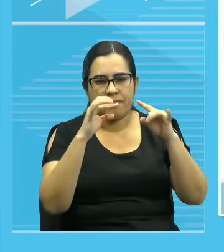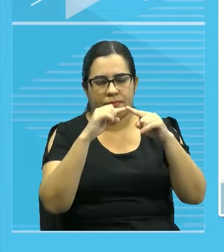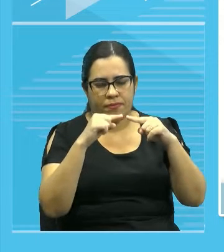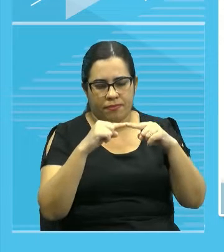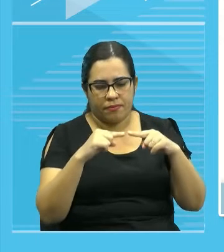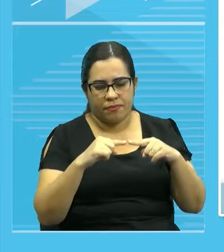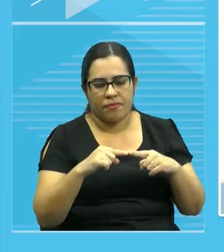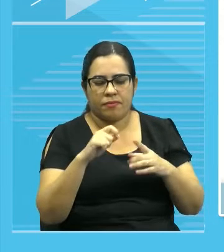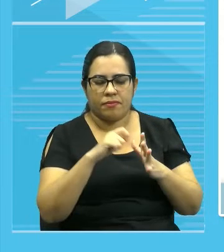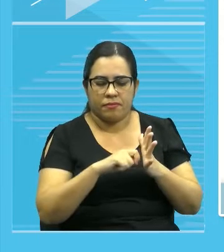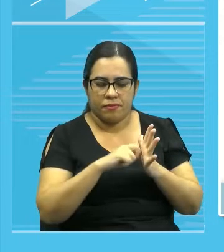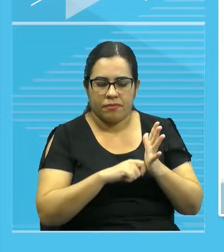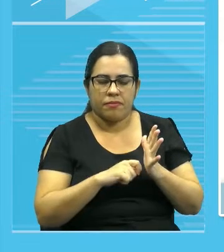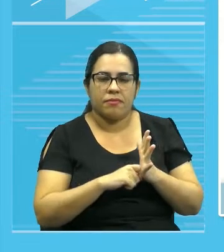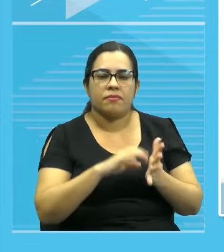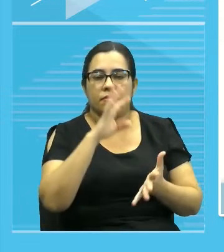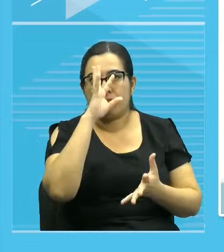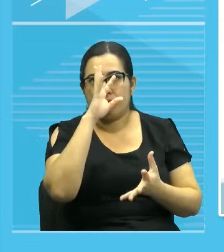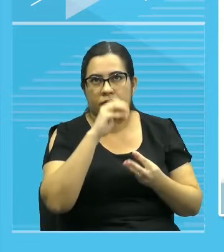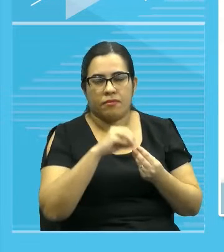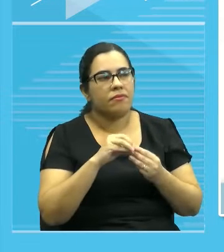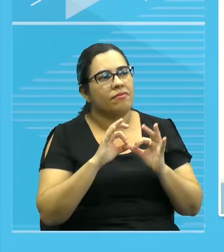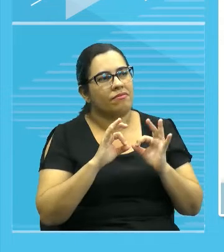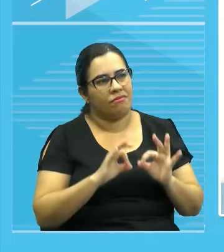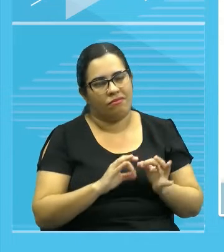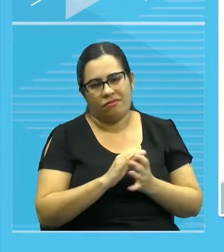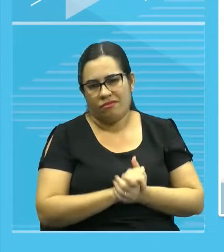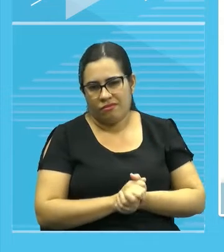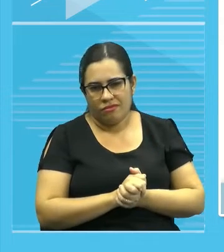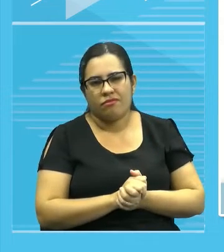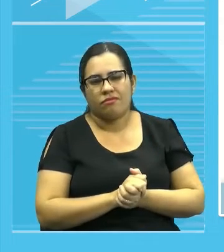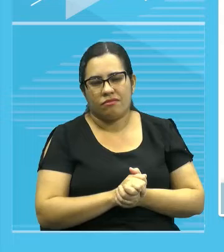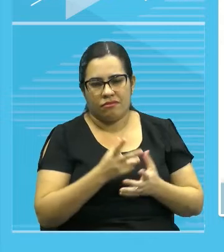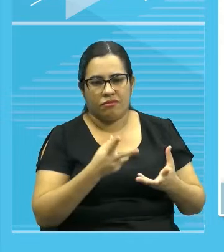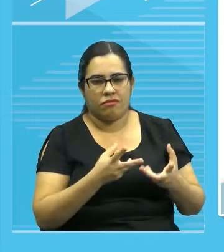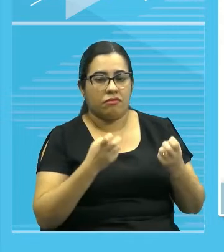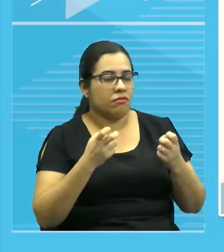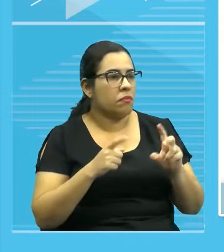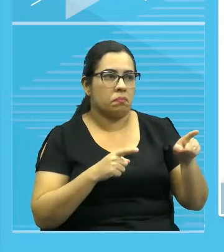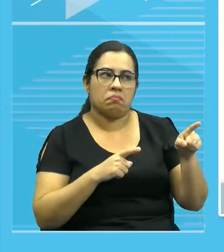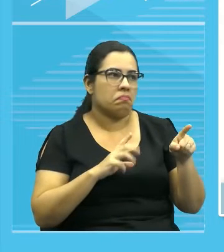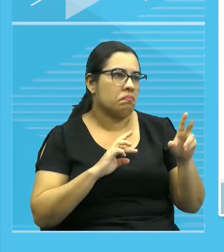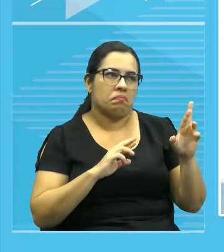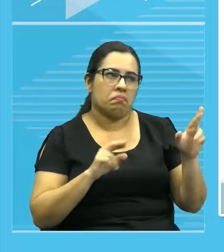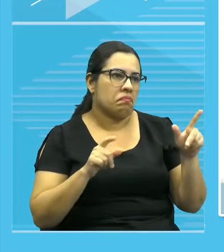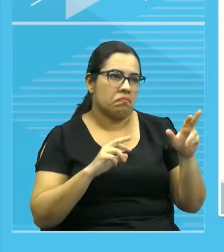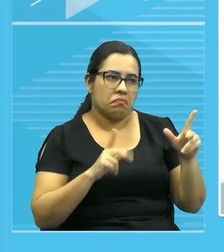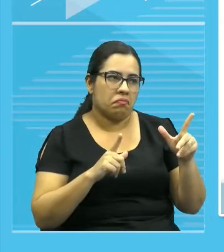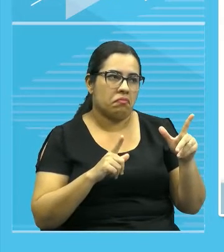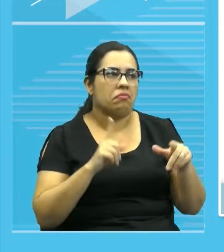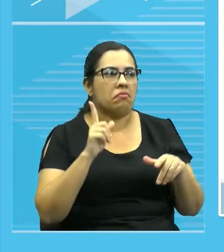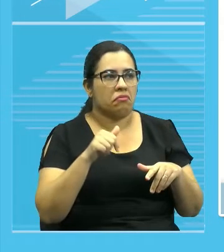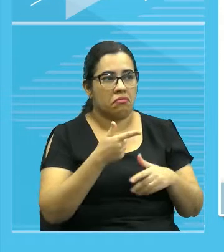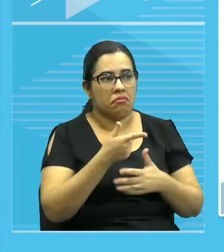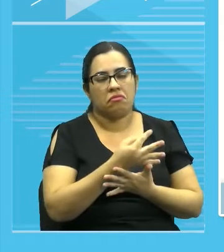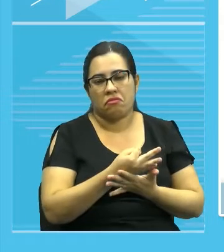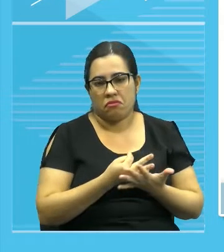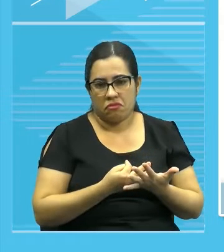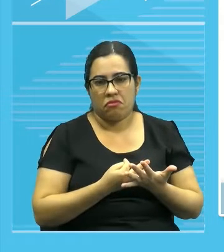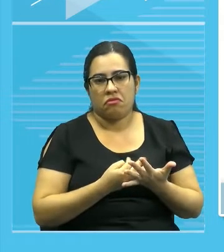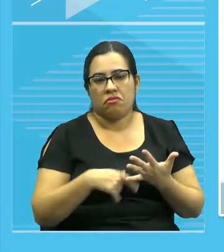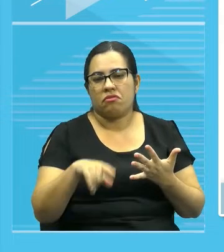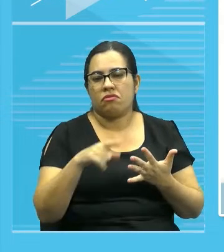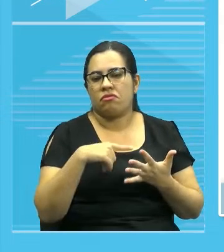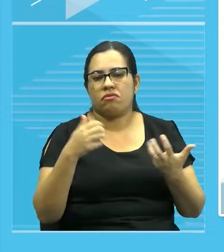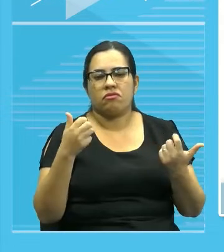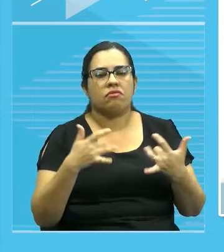escrito você vai ter que deduzir né inferir aqui não sobre o texto sobre o texto é se